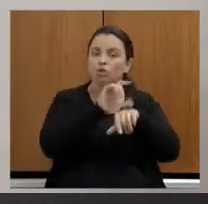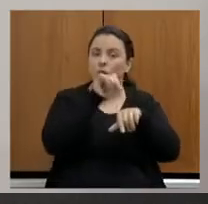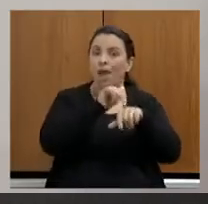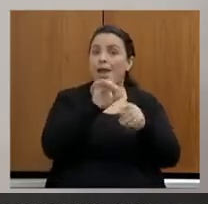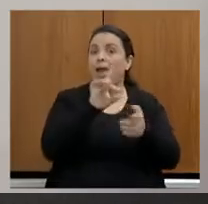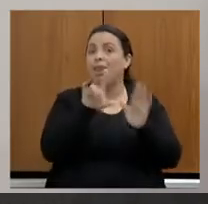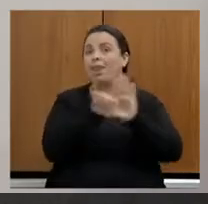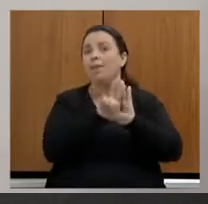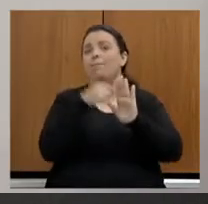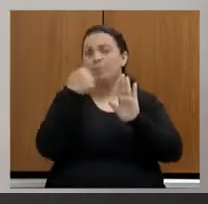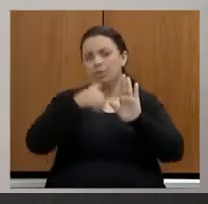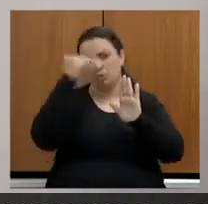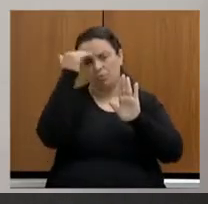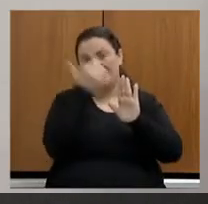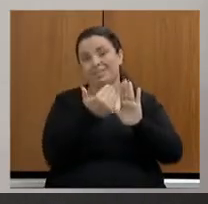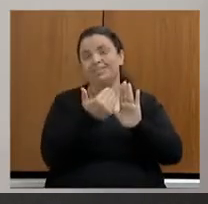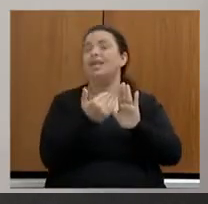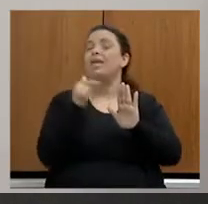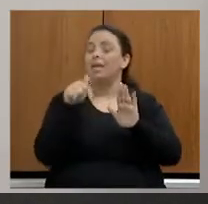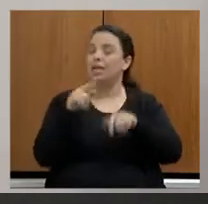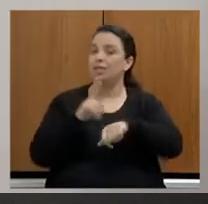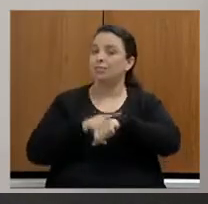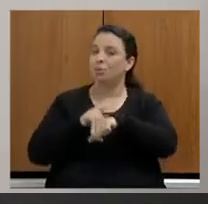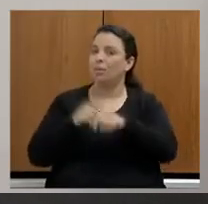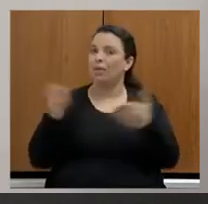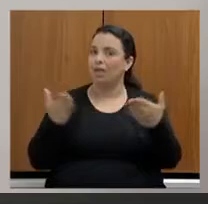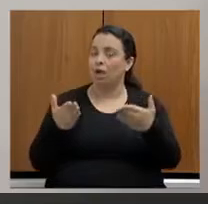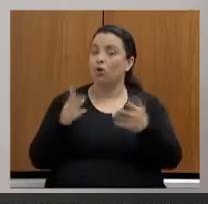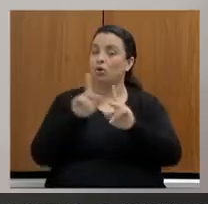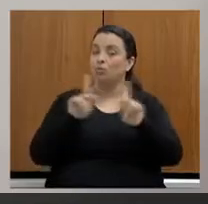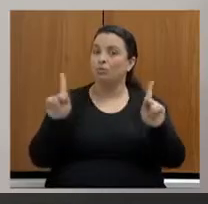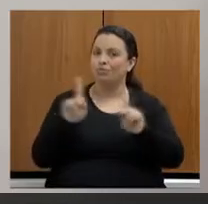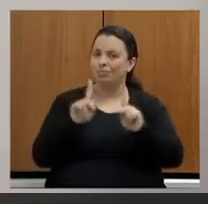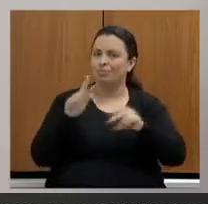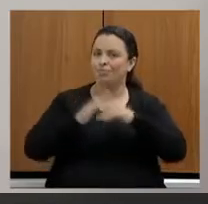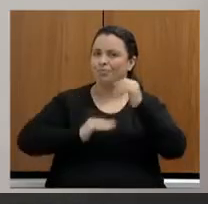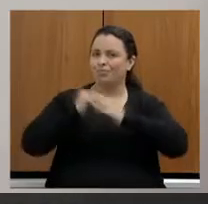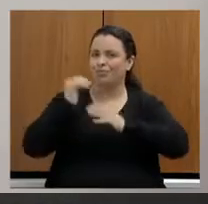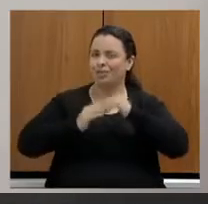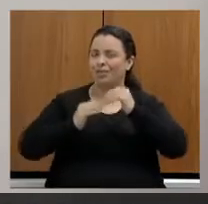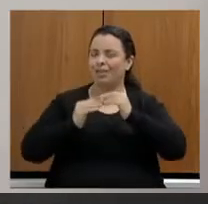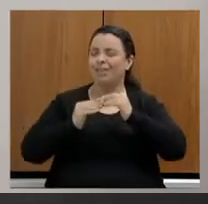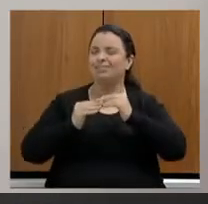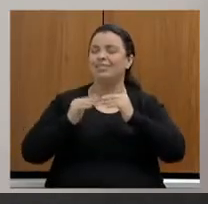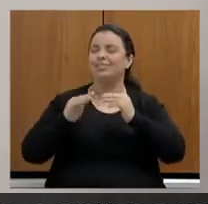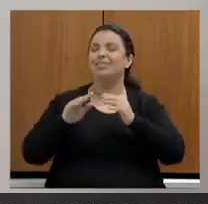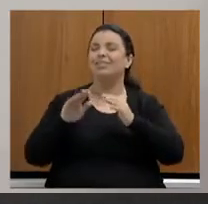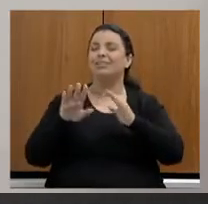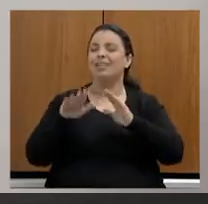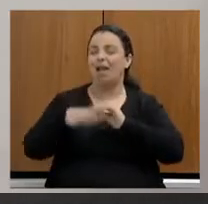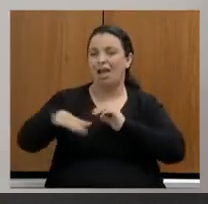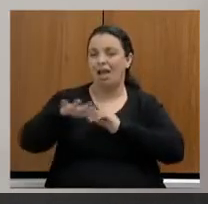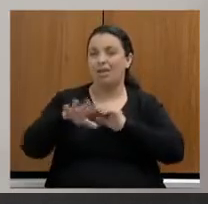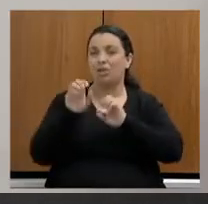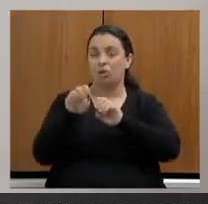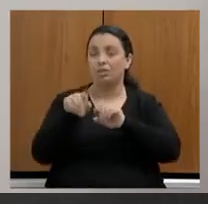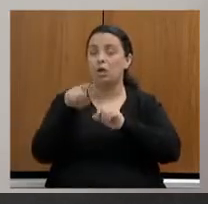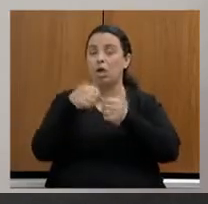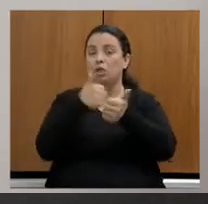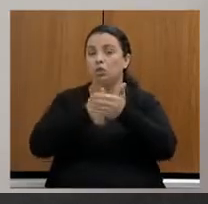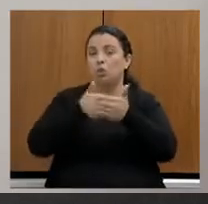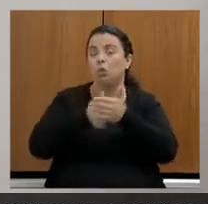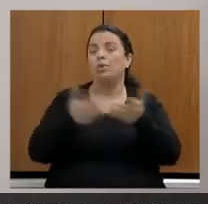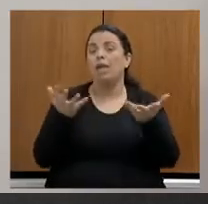e nesse momento os profissionais da educação esperam e lutam pelo piso salarial profissional Nacional cujos recursos